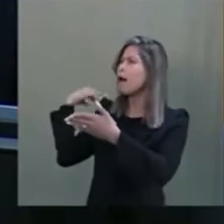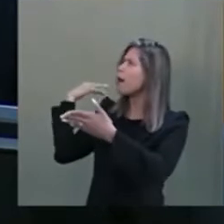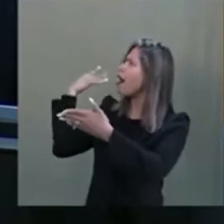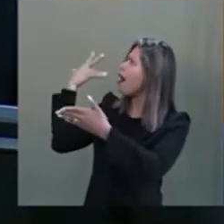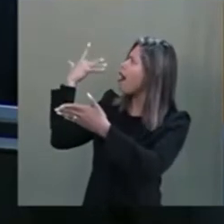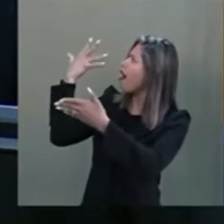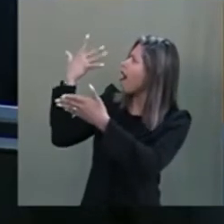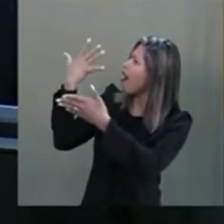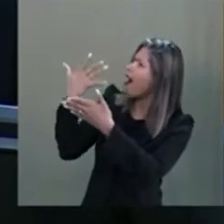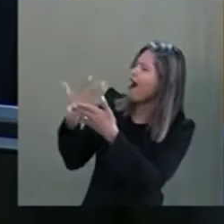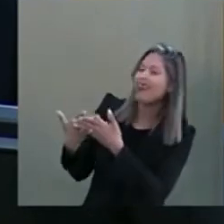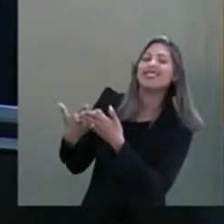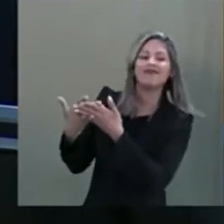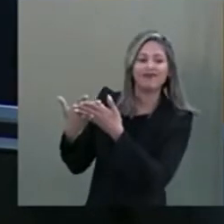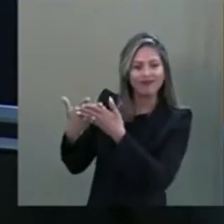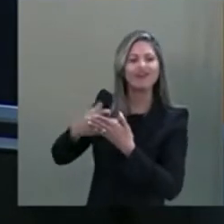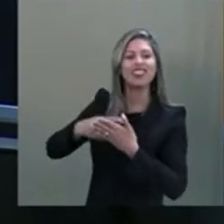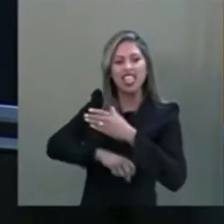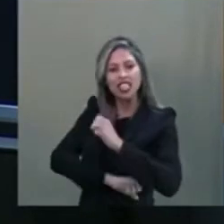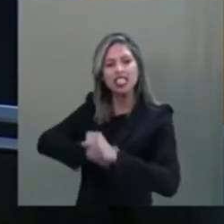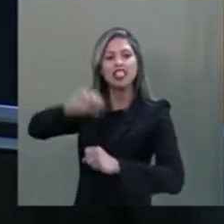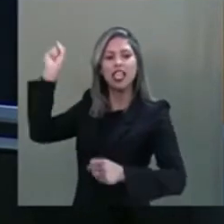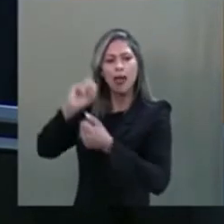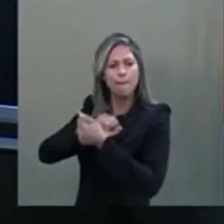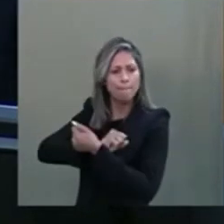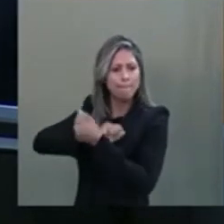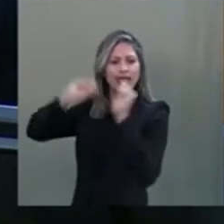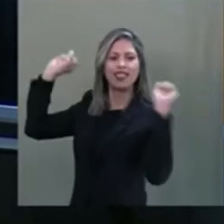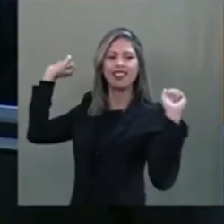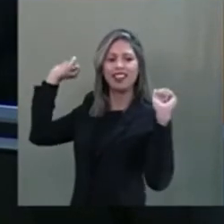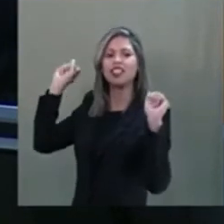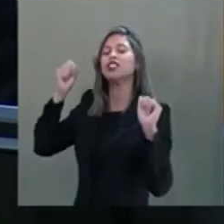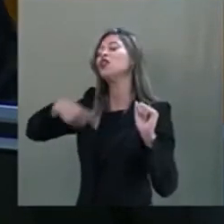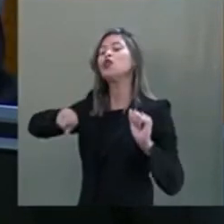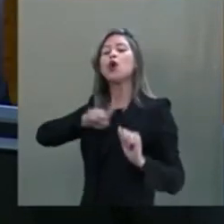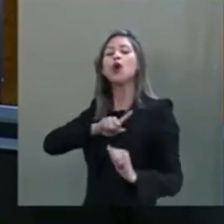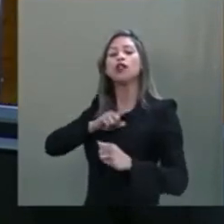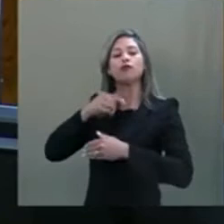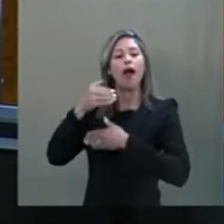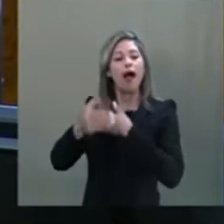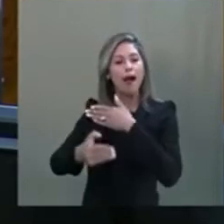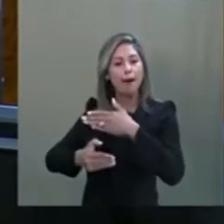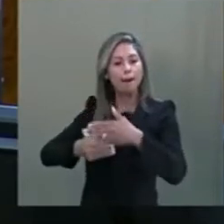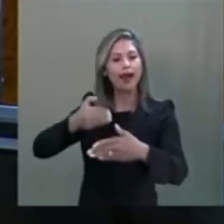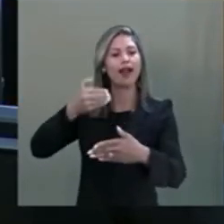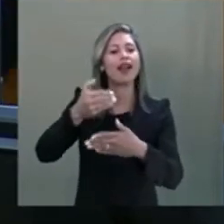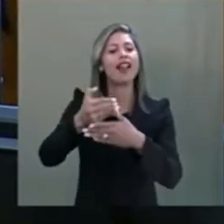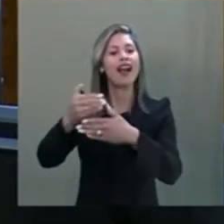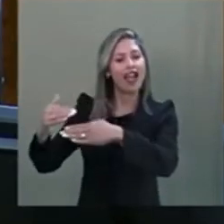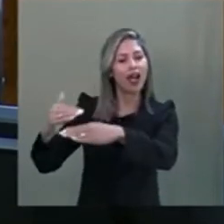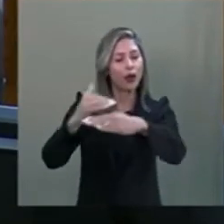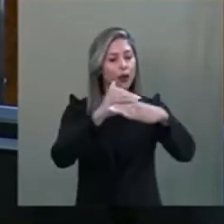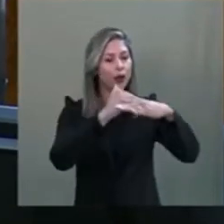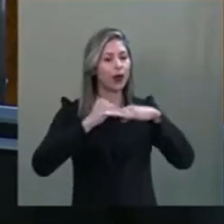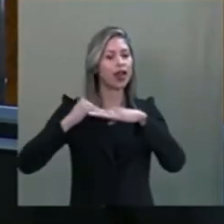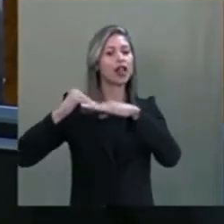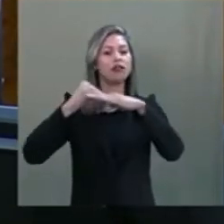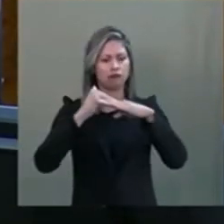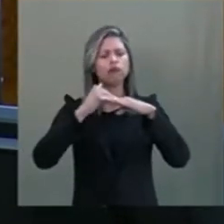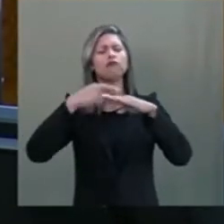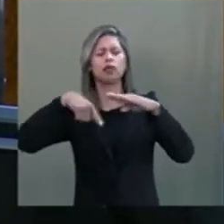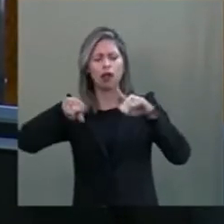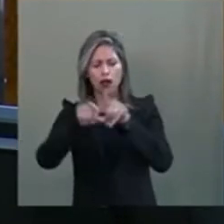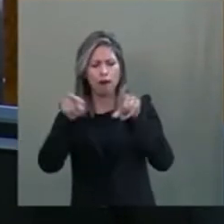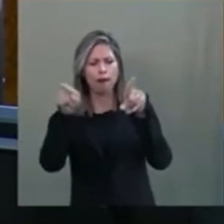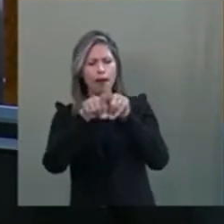de uma condição de dependência, passamos ao patamar de igualdade e de